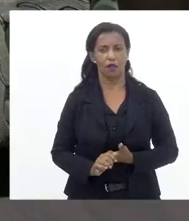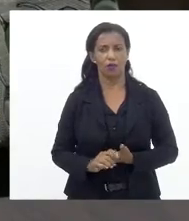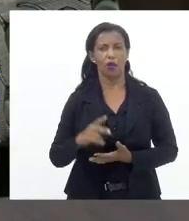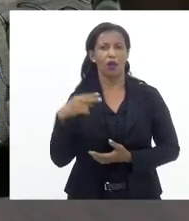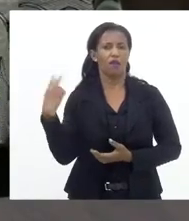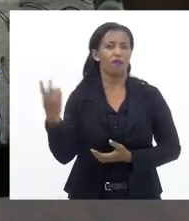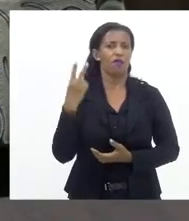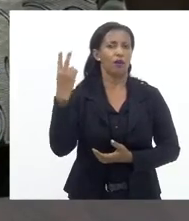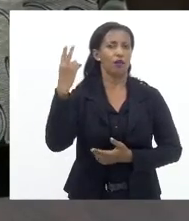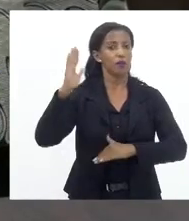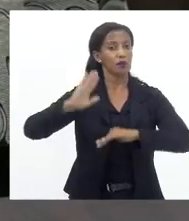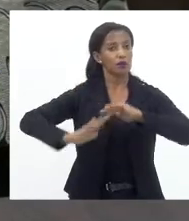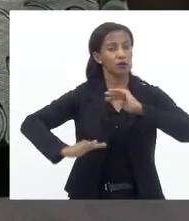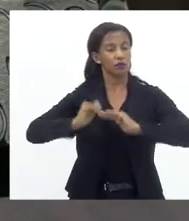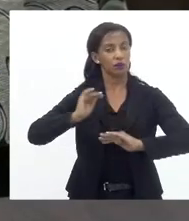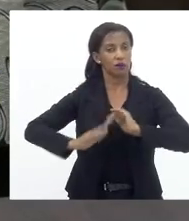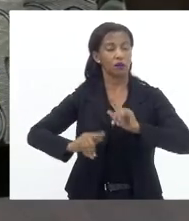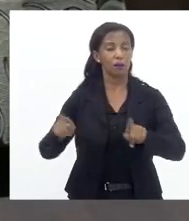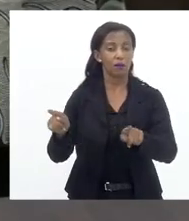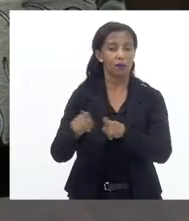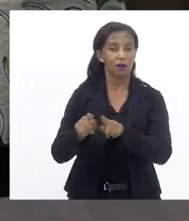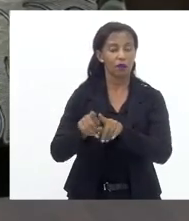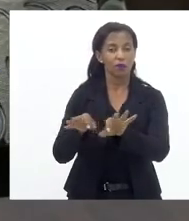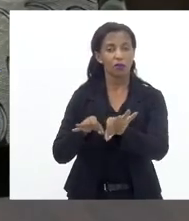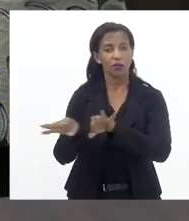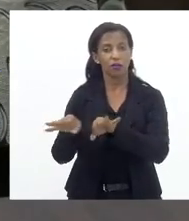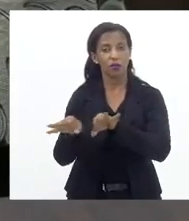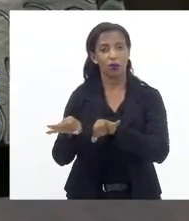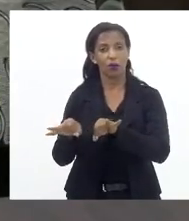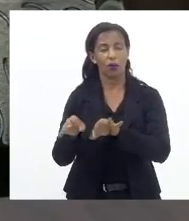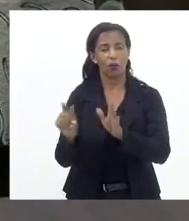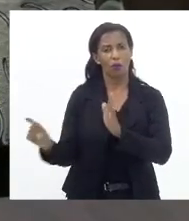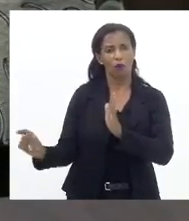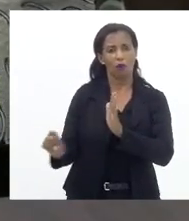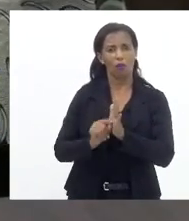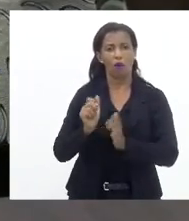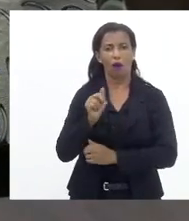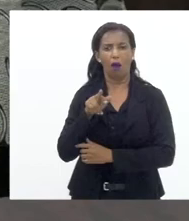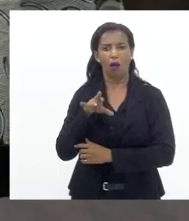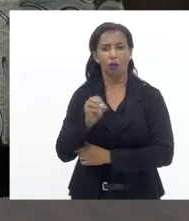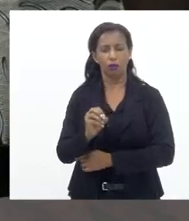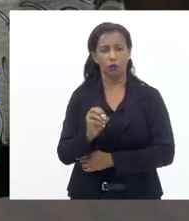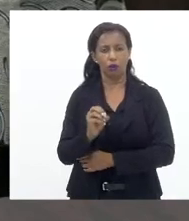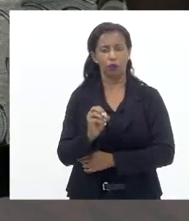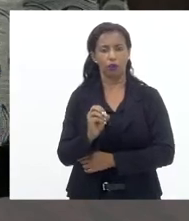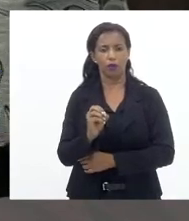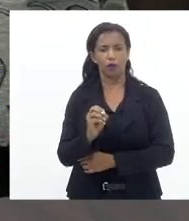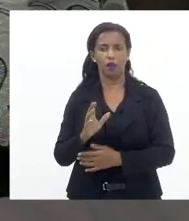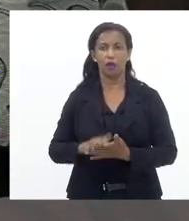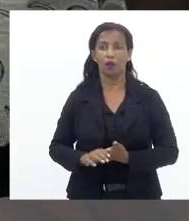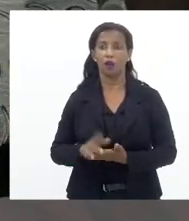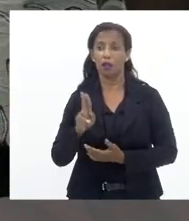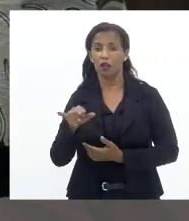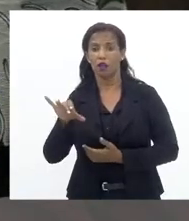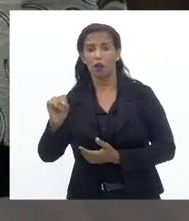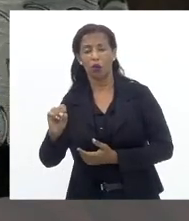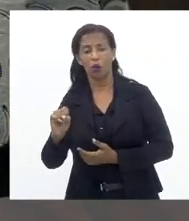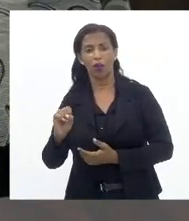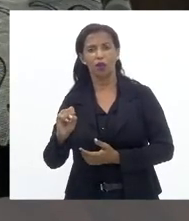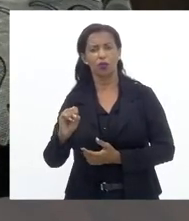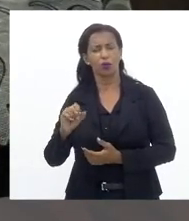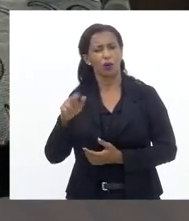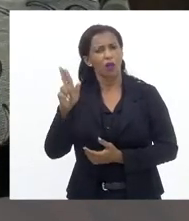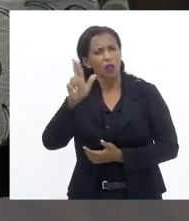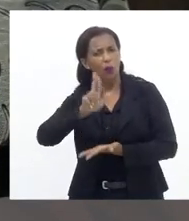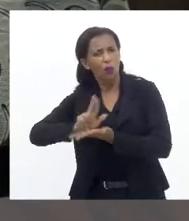a desvalorização de si profissionais Mas também de alguma forma como autonomia da UENF universidade e da uex no centro universitário